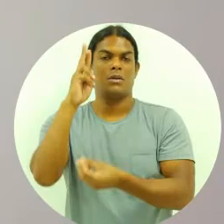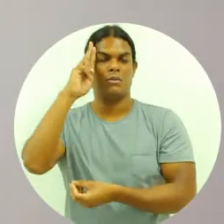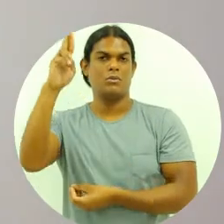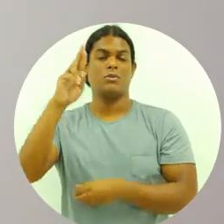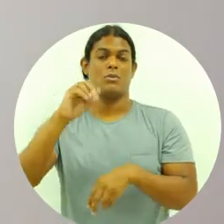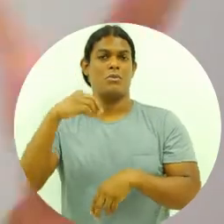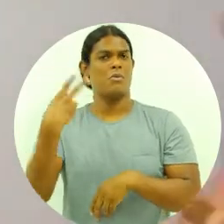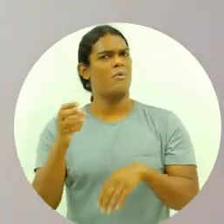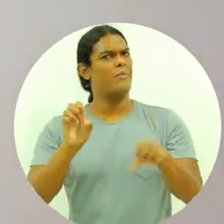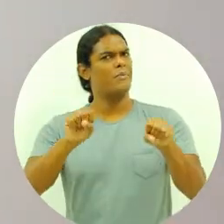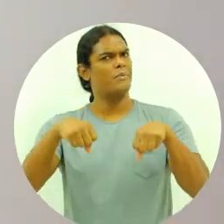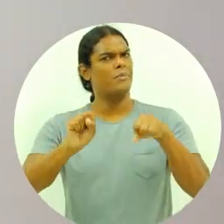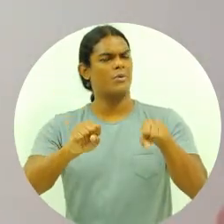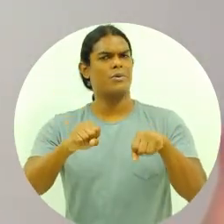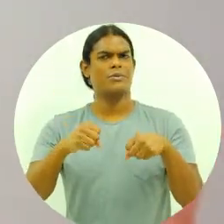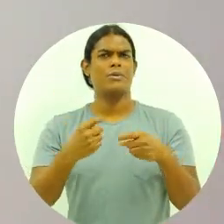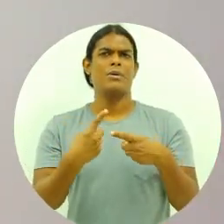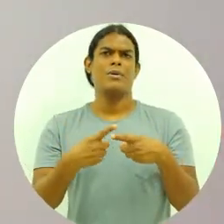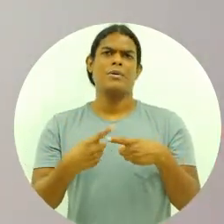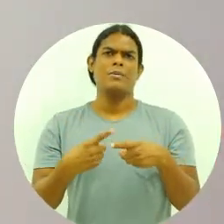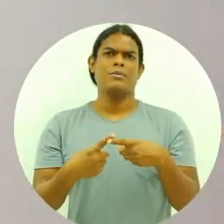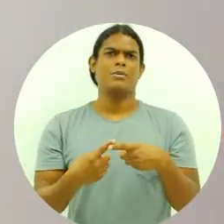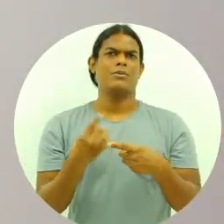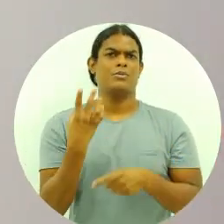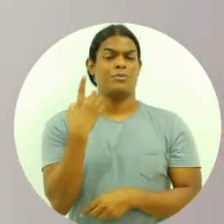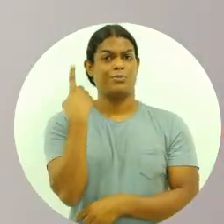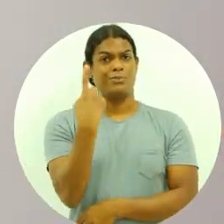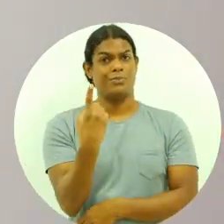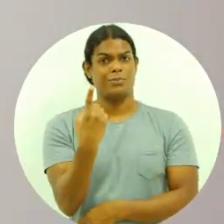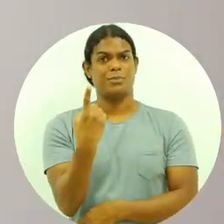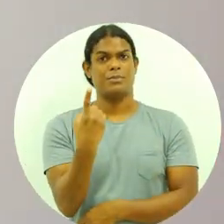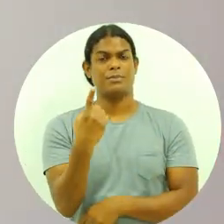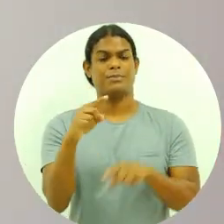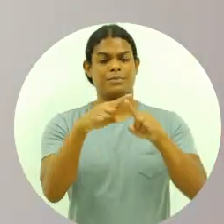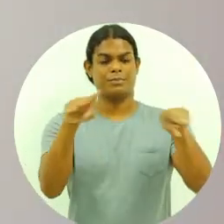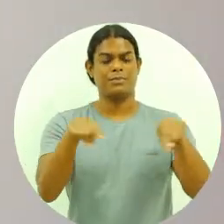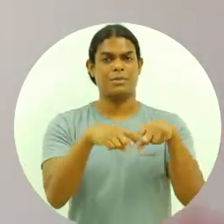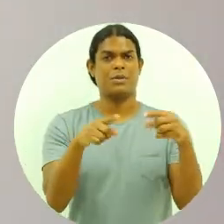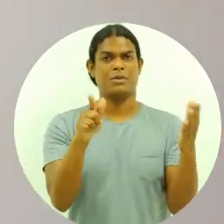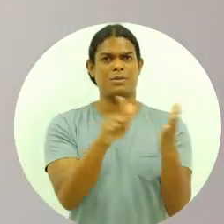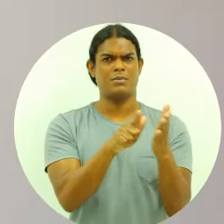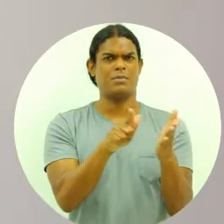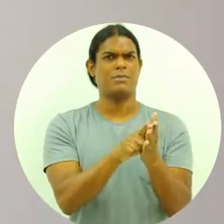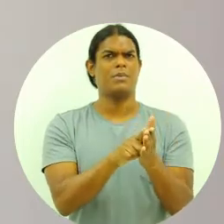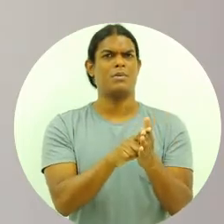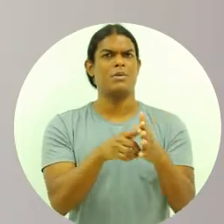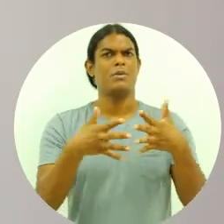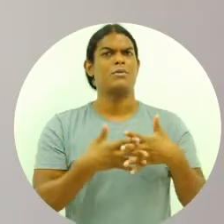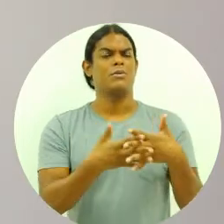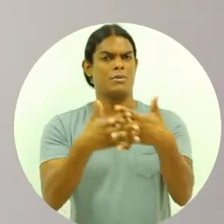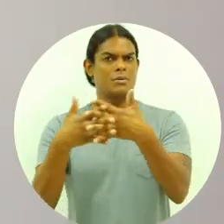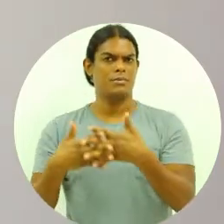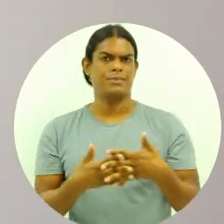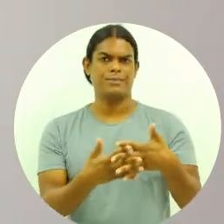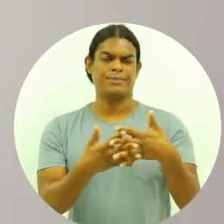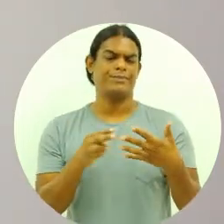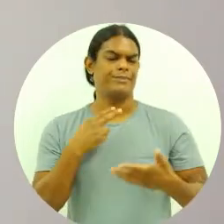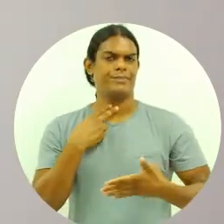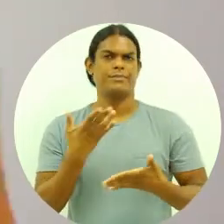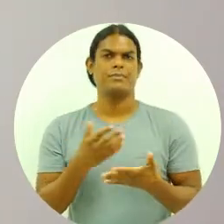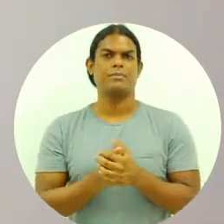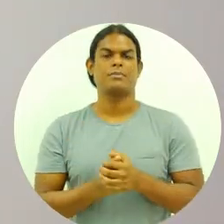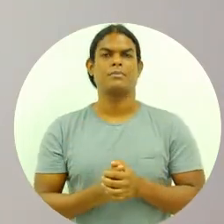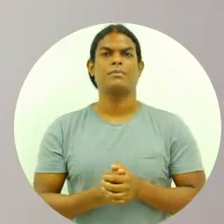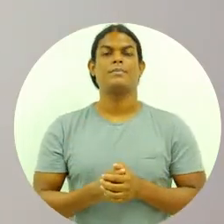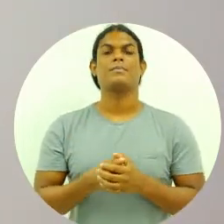levar, porque uma resma só já pensou uma carreta. Não tem proporção alguma. Outro princípio é o da segurança jurídica.